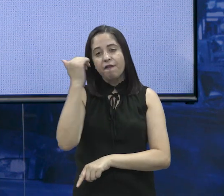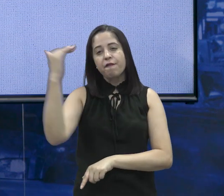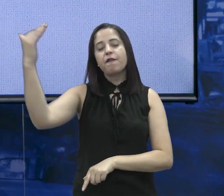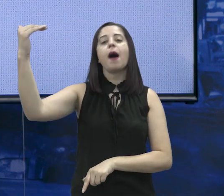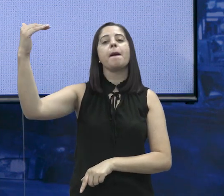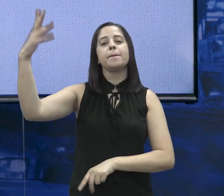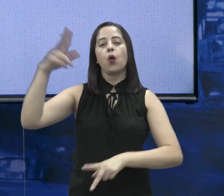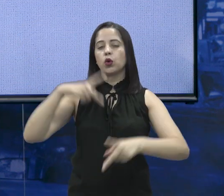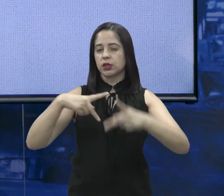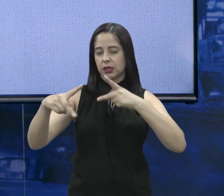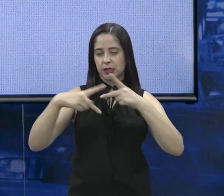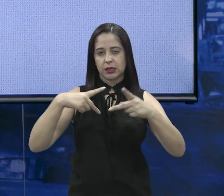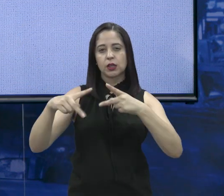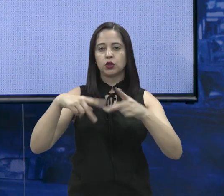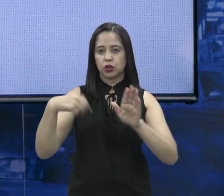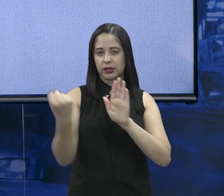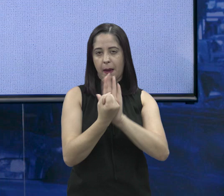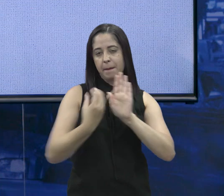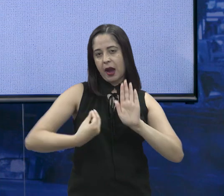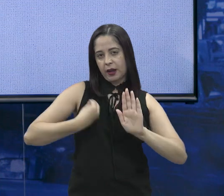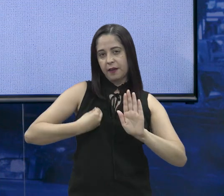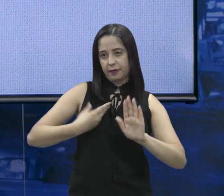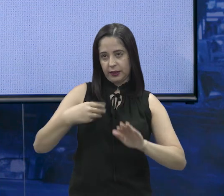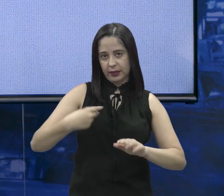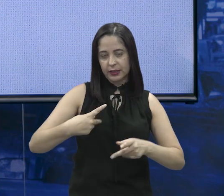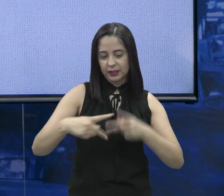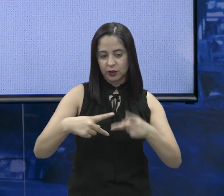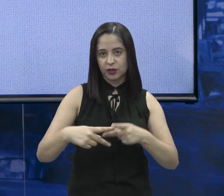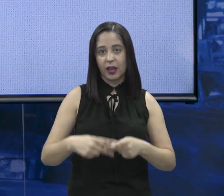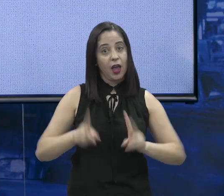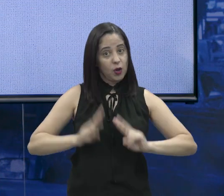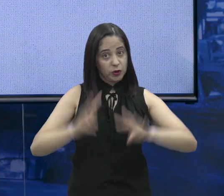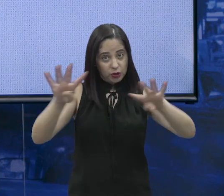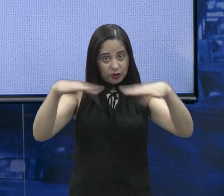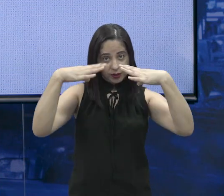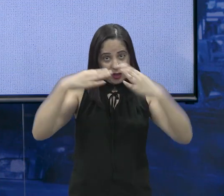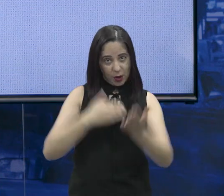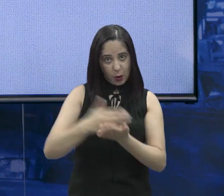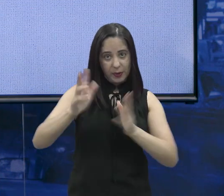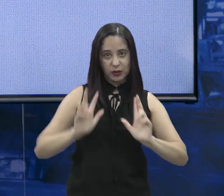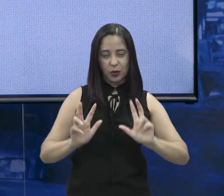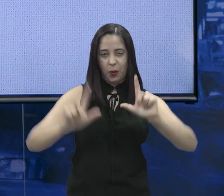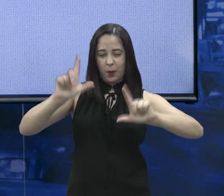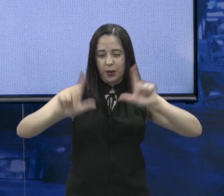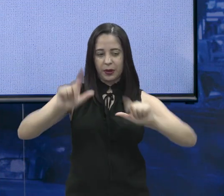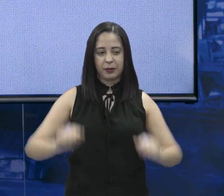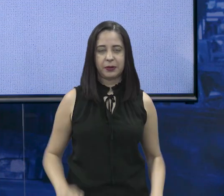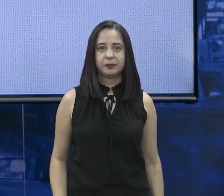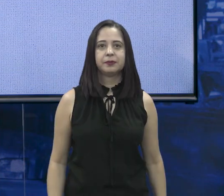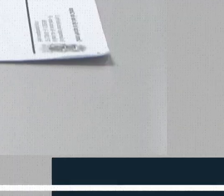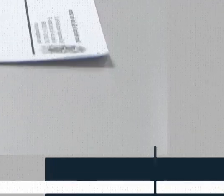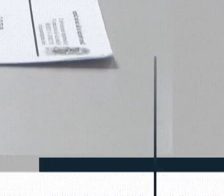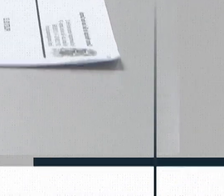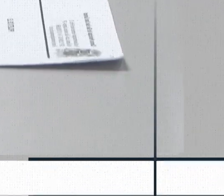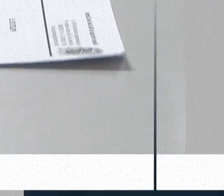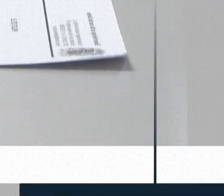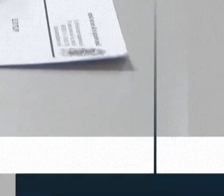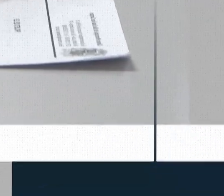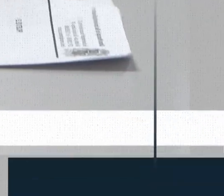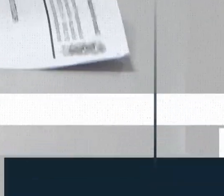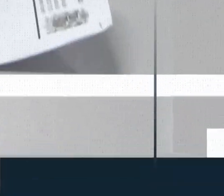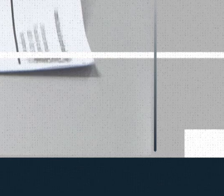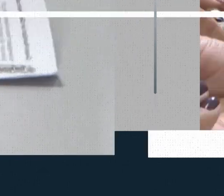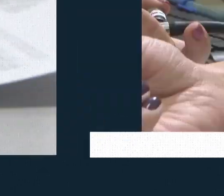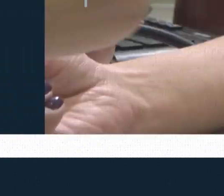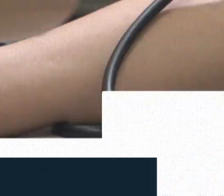de pessoas que foram marcantes para o nosso município. Fique por aí que o Ação Parlamentar está começando.